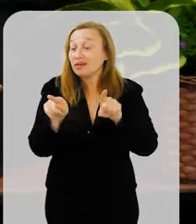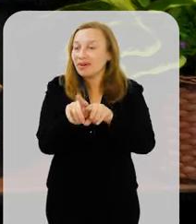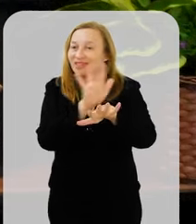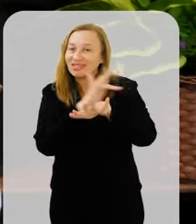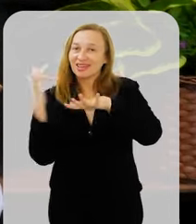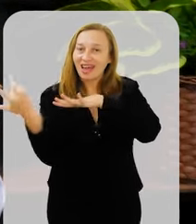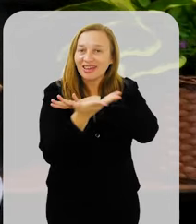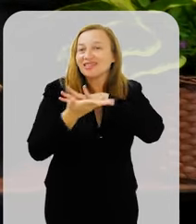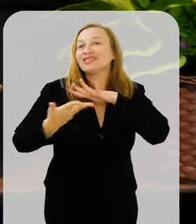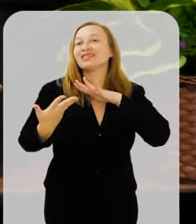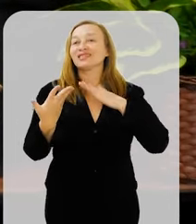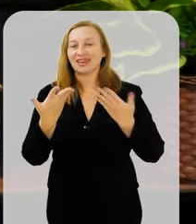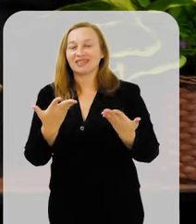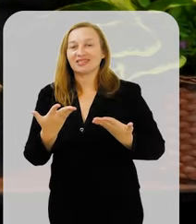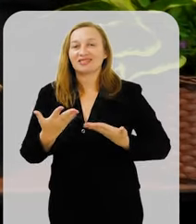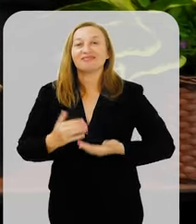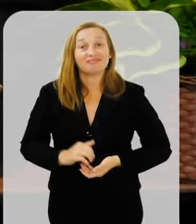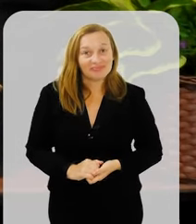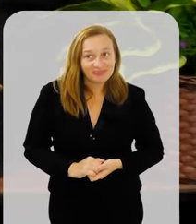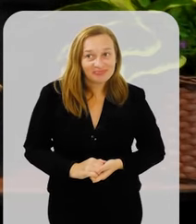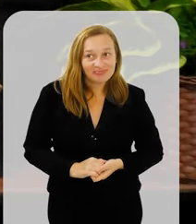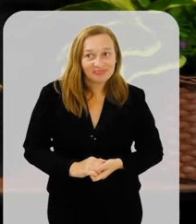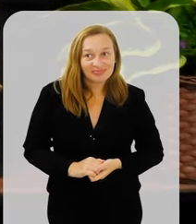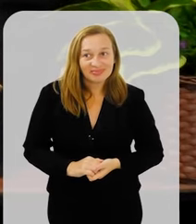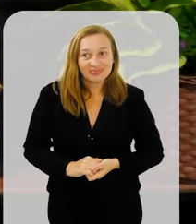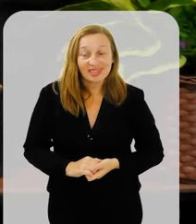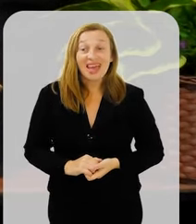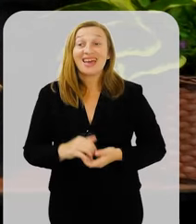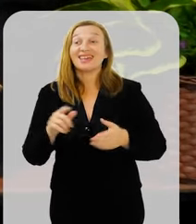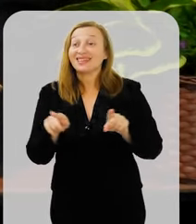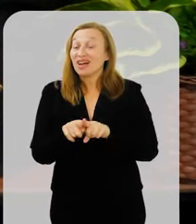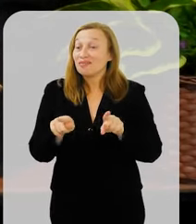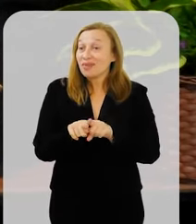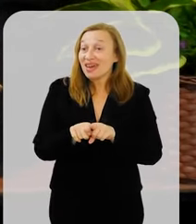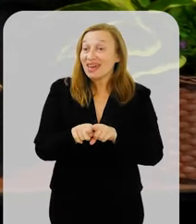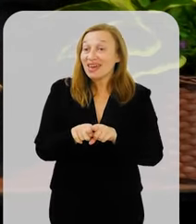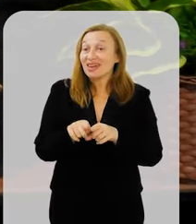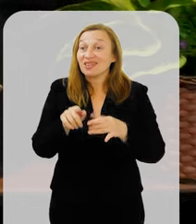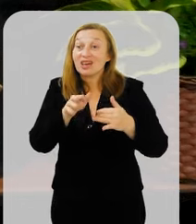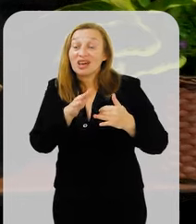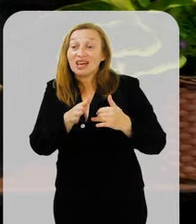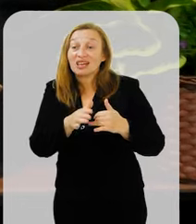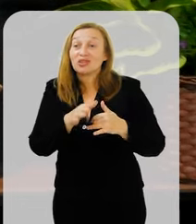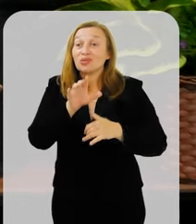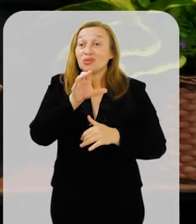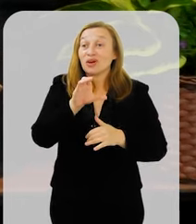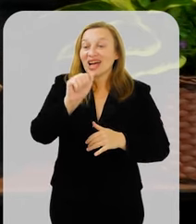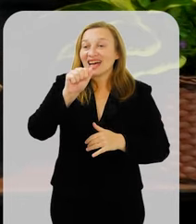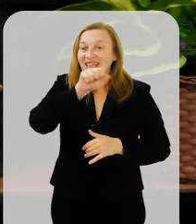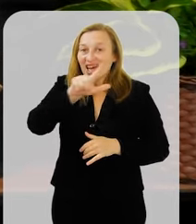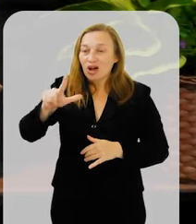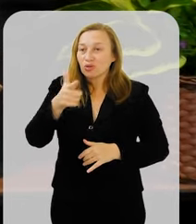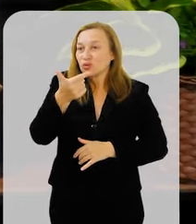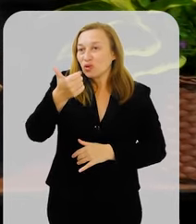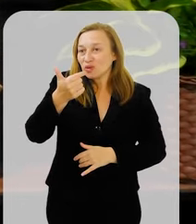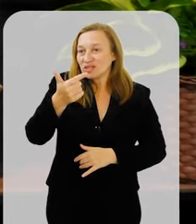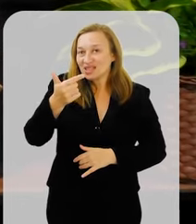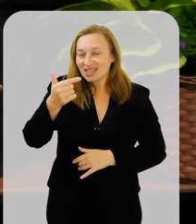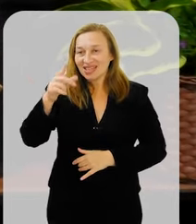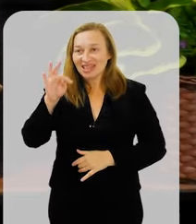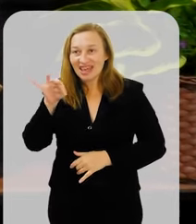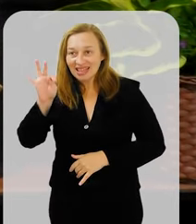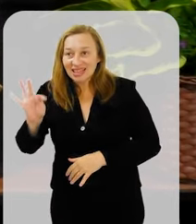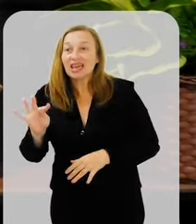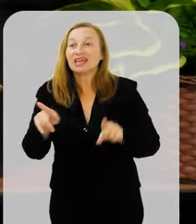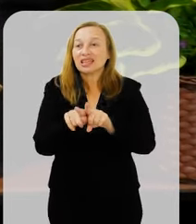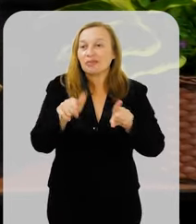www.alerj.rj.gov.br. Também através das nossas redes sociais, na TV Alerj no canal 12 da NET e